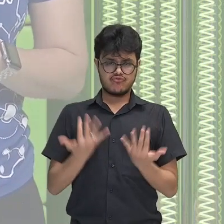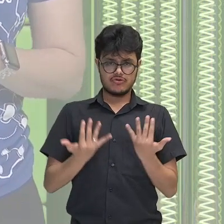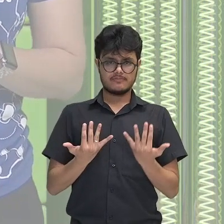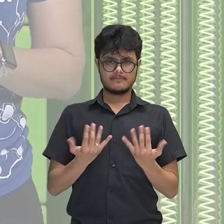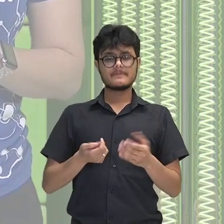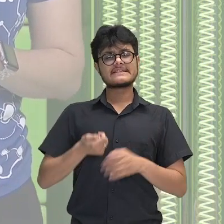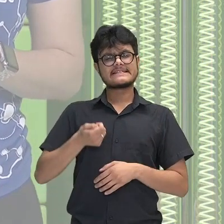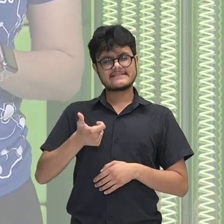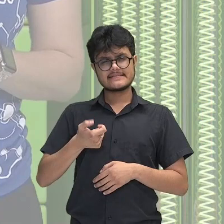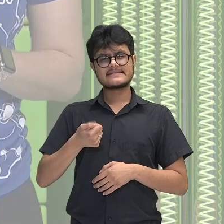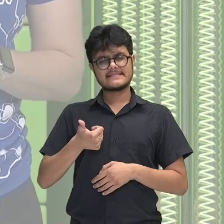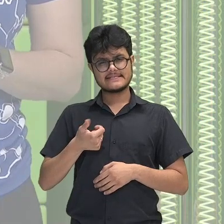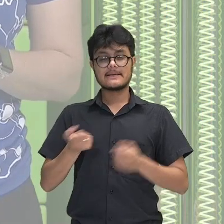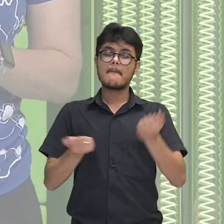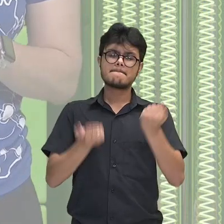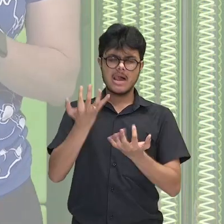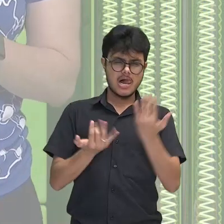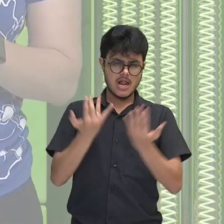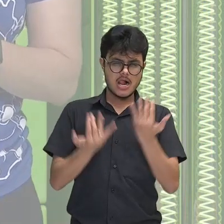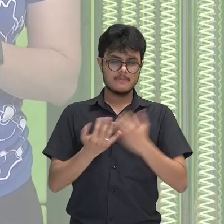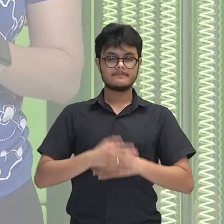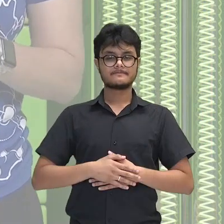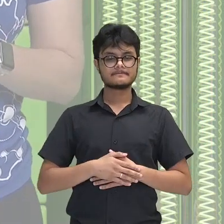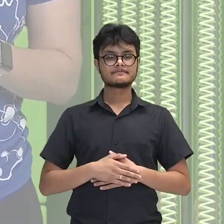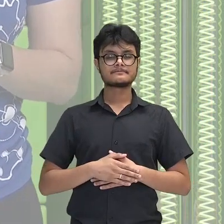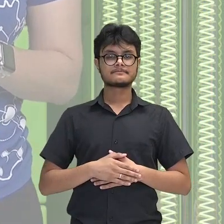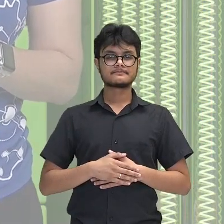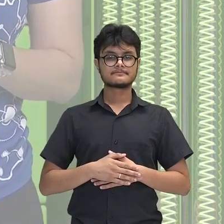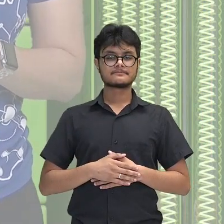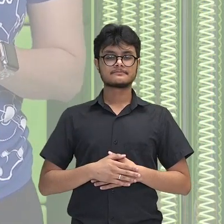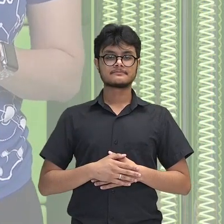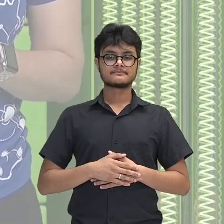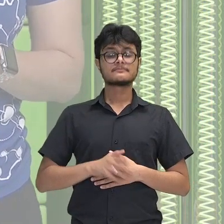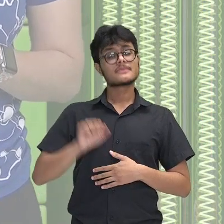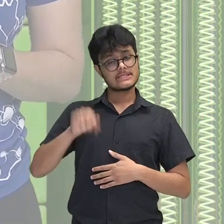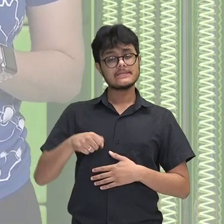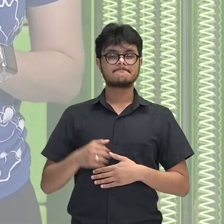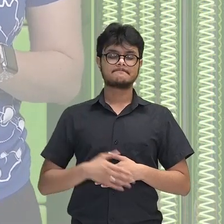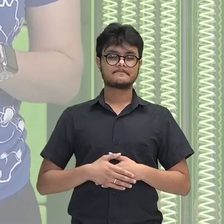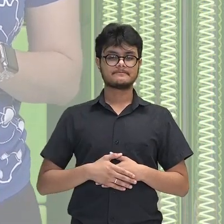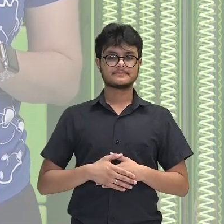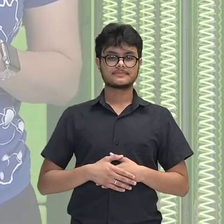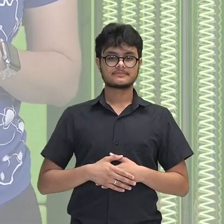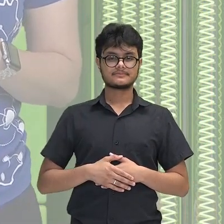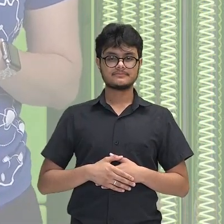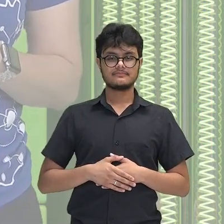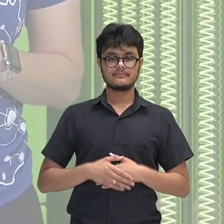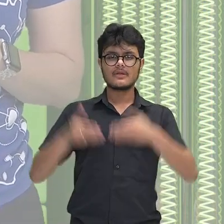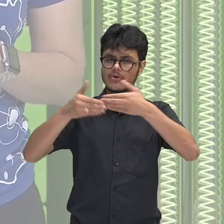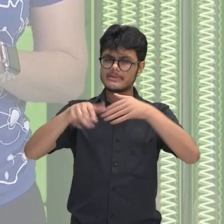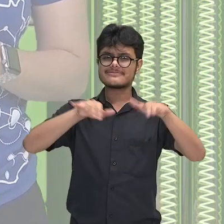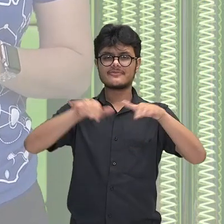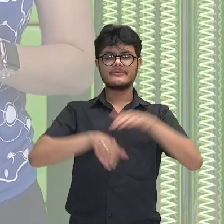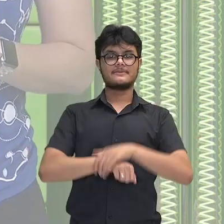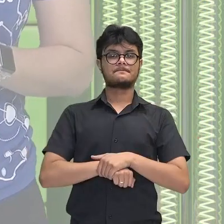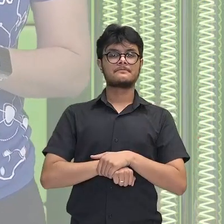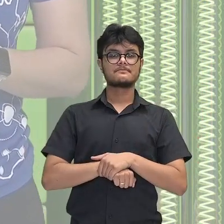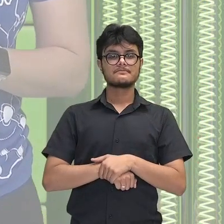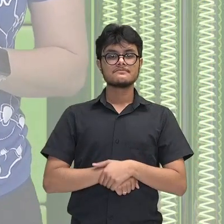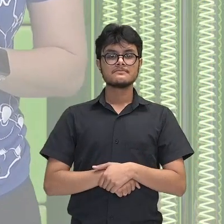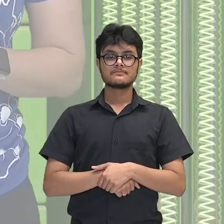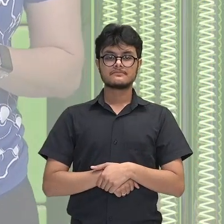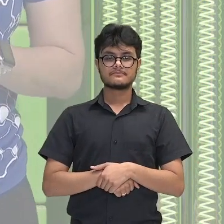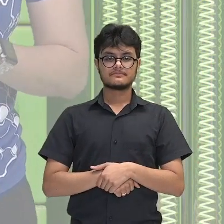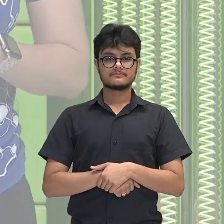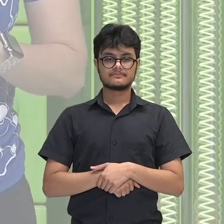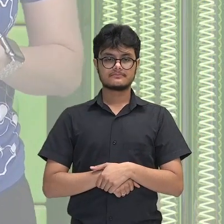né? Que é essa faísca aí que vai gerar combustão, como eu expliquei para vocês ali na estrutura, né? É